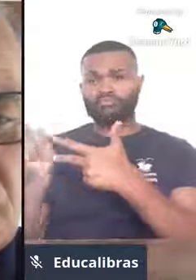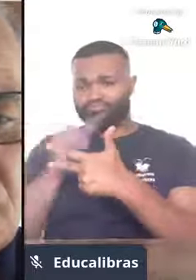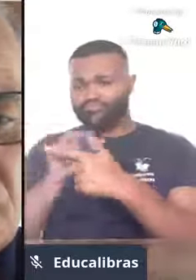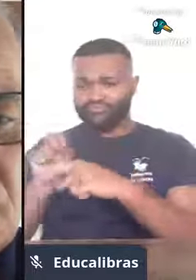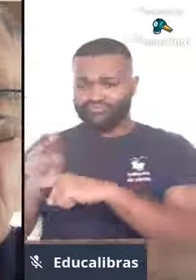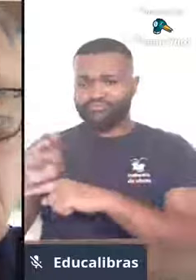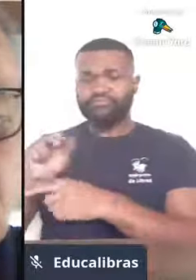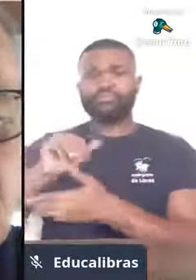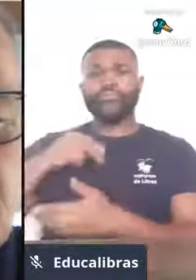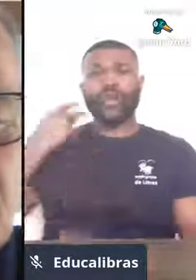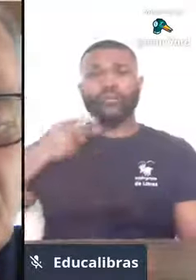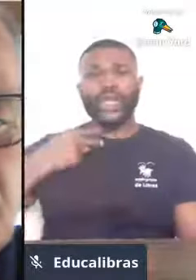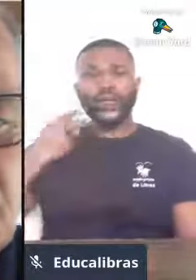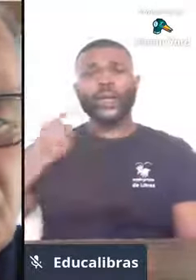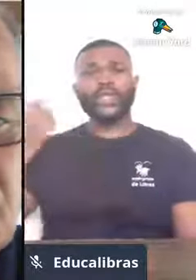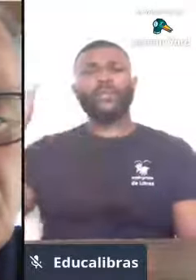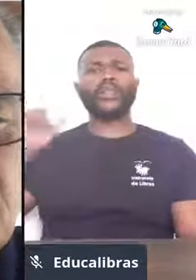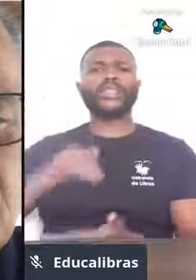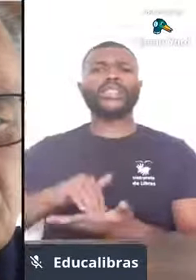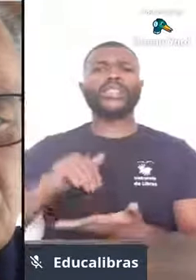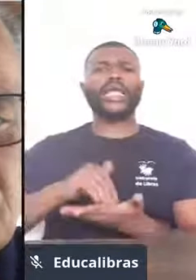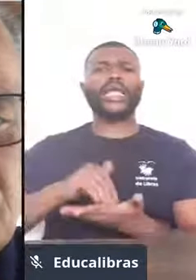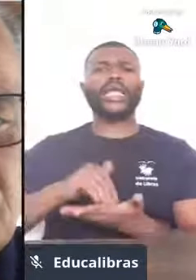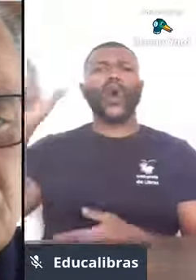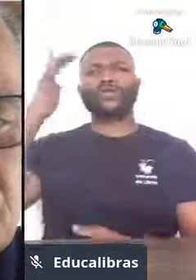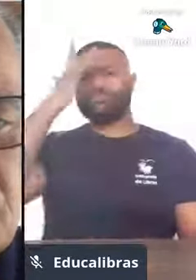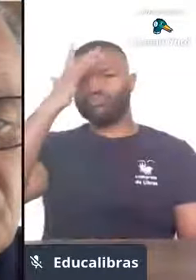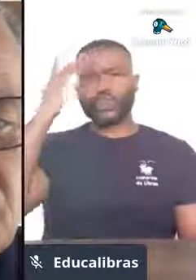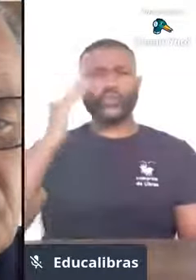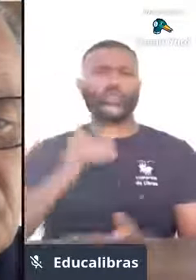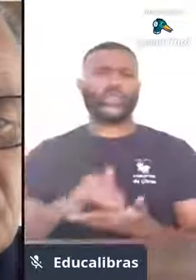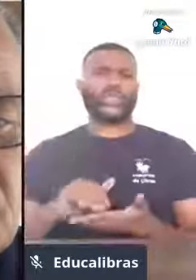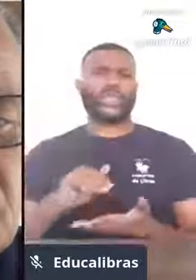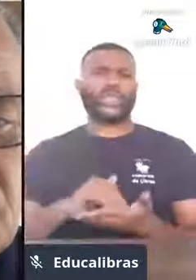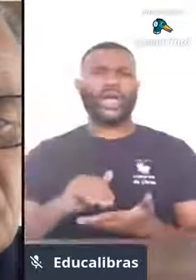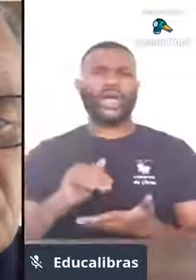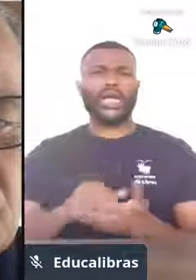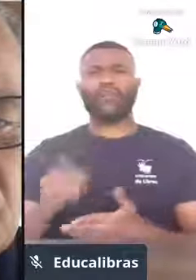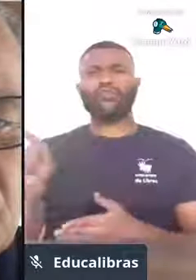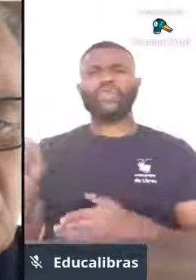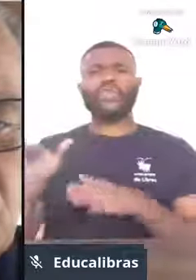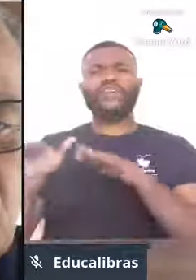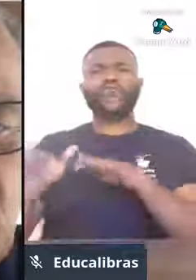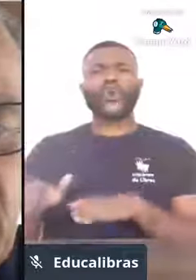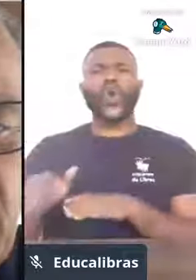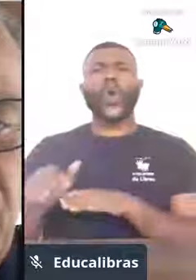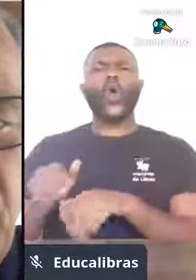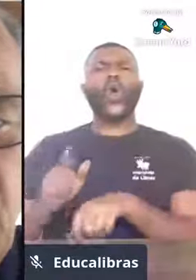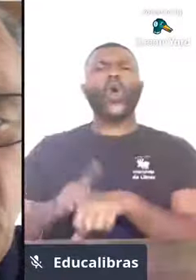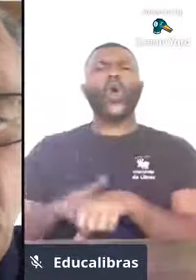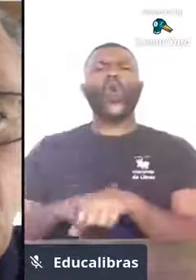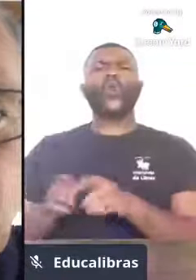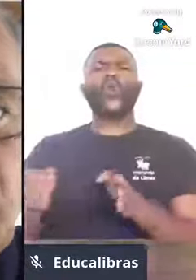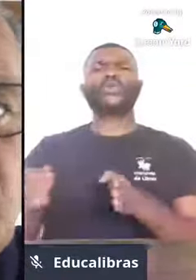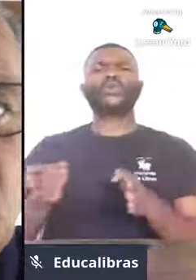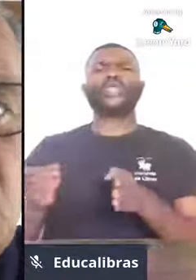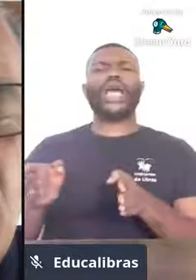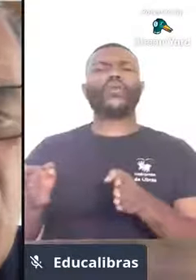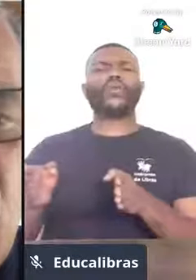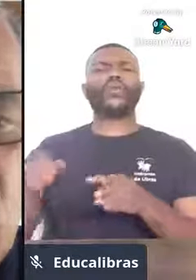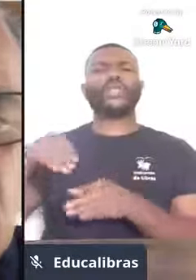teve outros secretários e tudo mais. Você ficou quanto tempo na secretaria? Eu fiquei 2